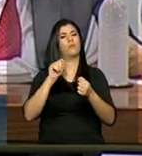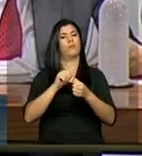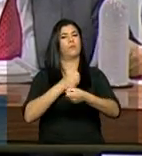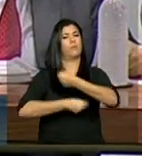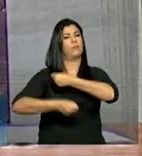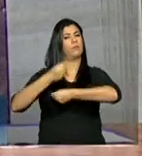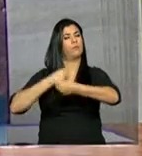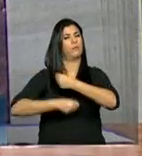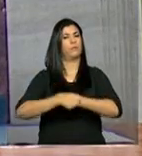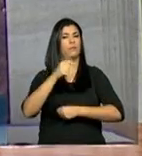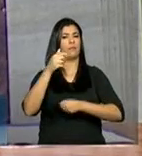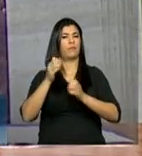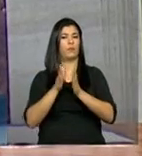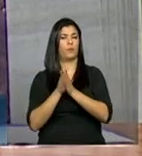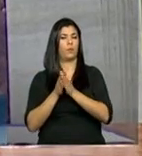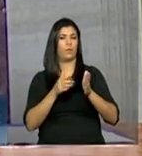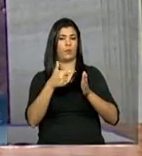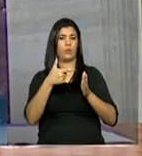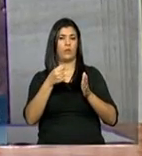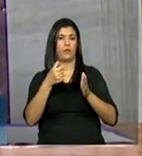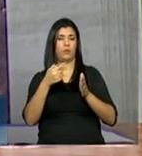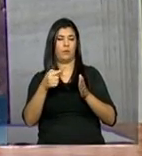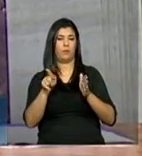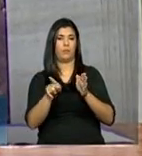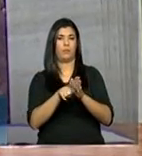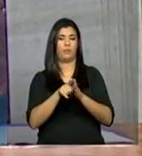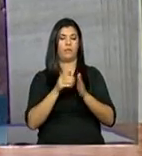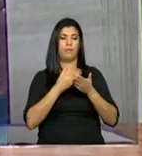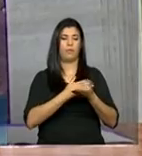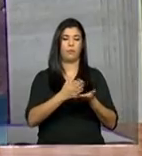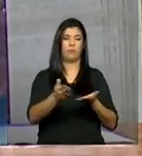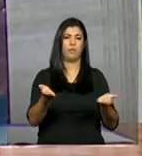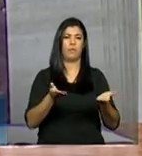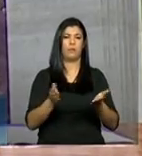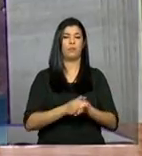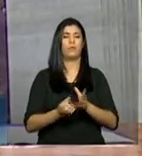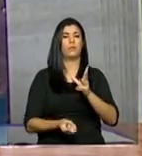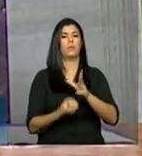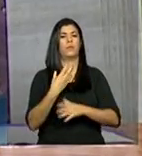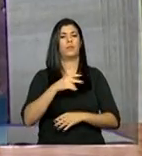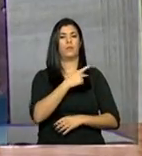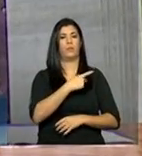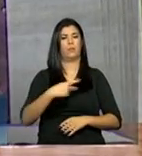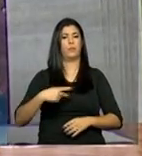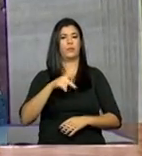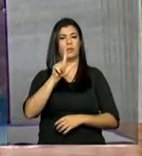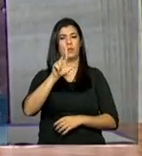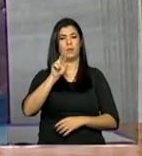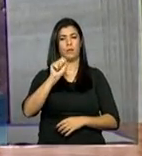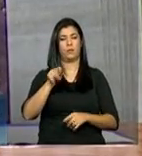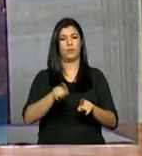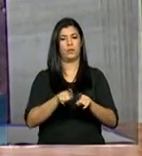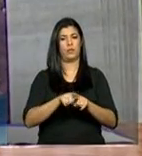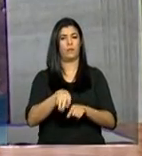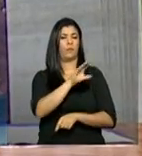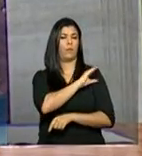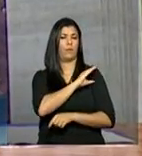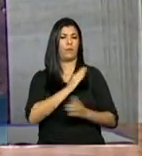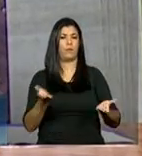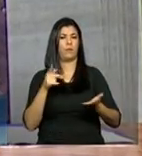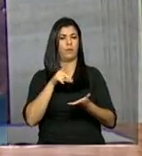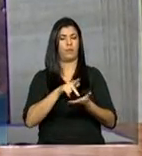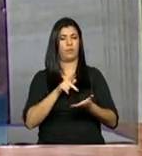desde 2007, com o lançamento pelo presidente Lula à época, com a coordenação da hoje presidenta Dilma